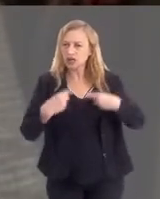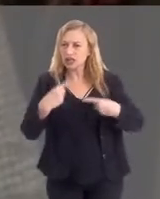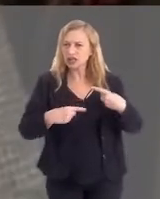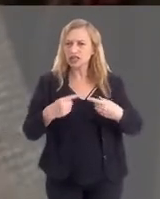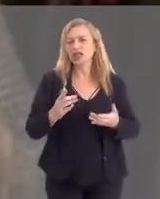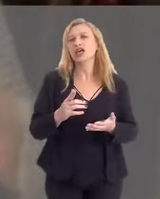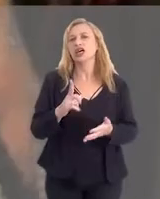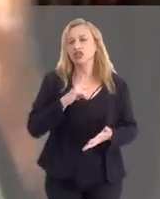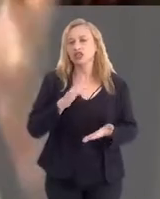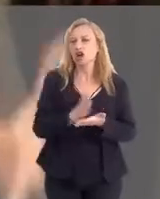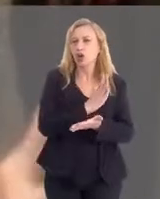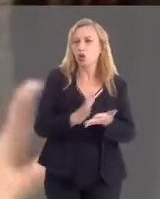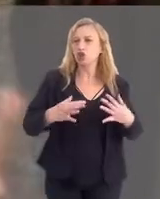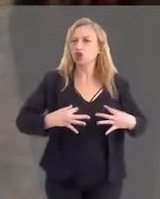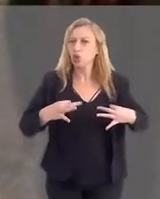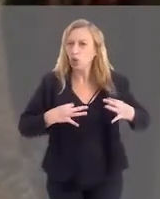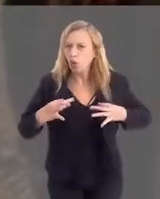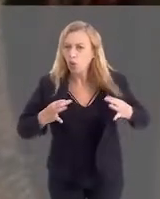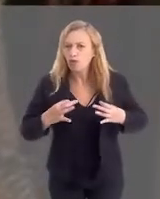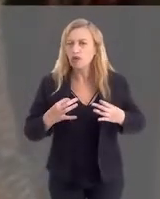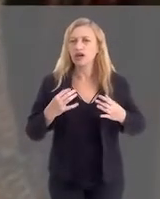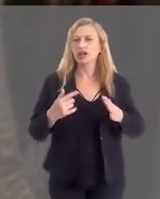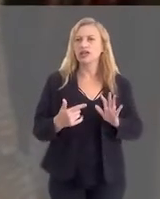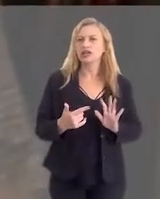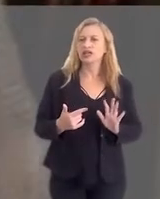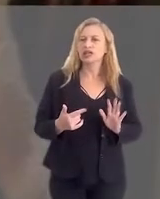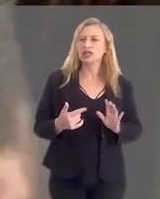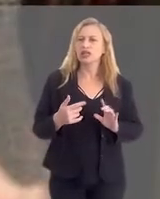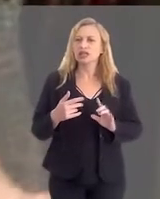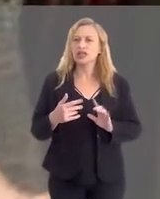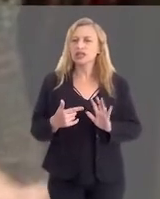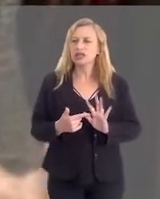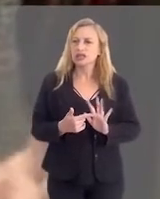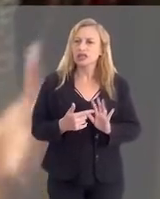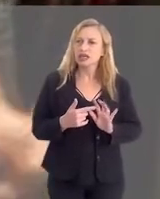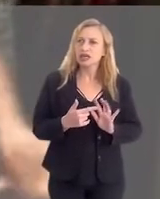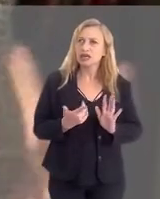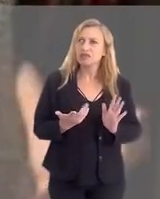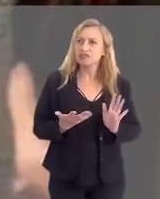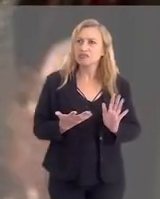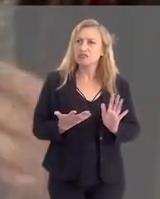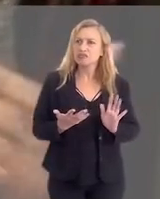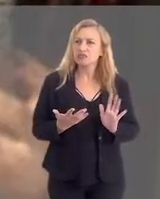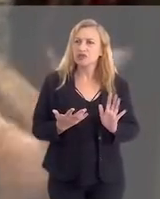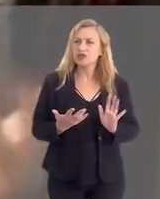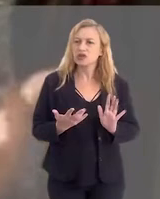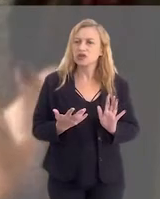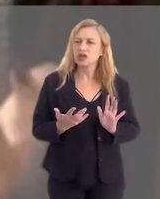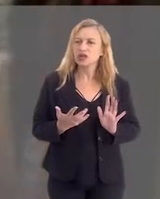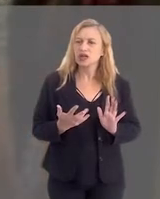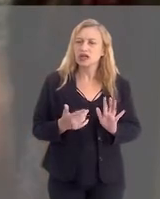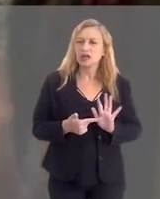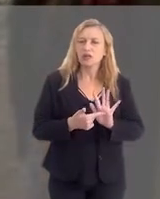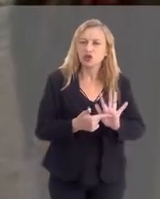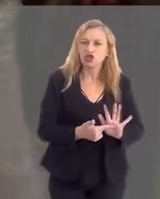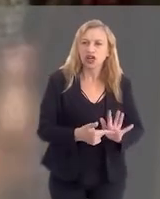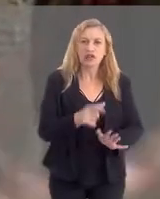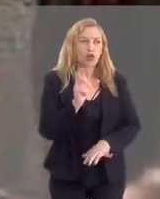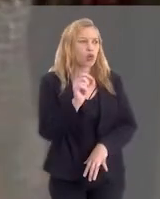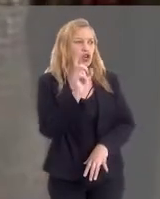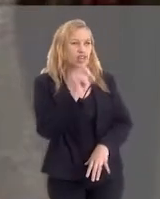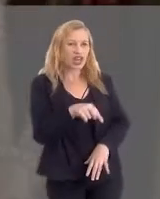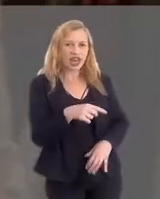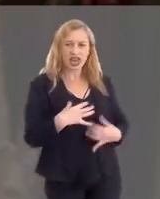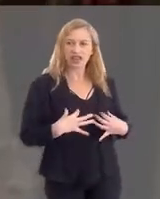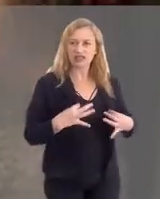estético, político, de umas roupas que contestavam o que que é, né? O que que é se